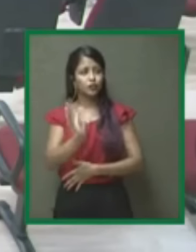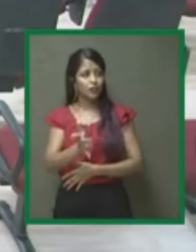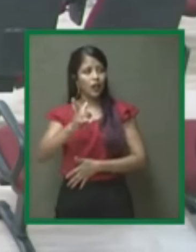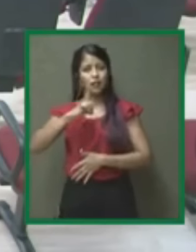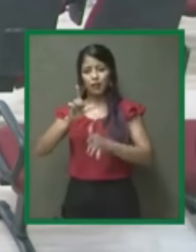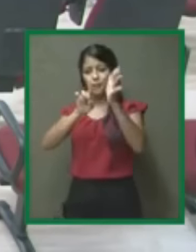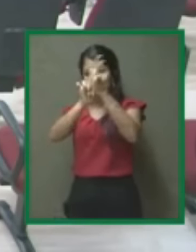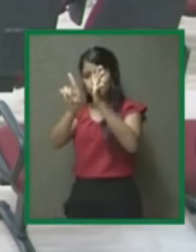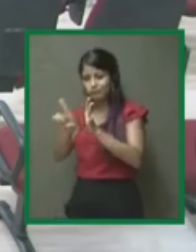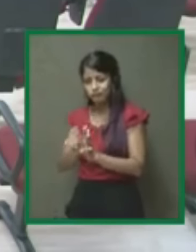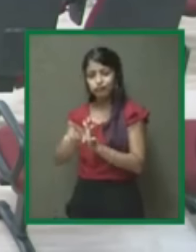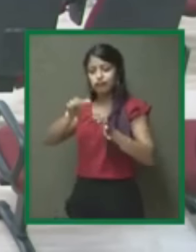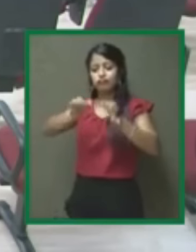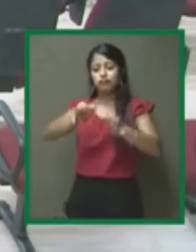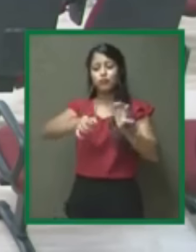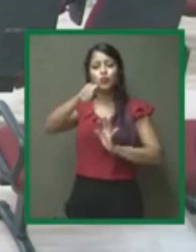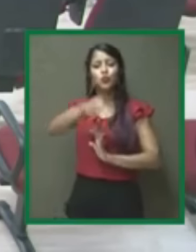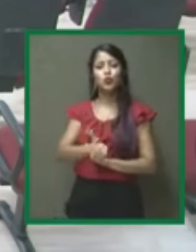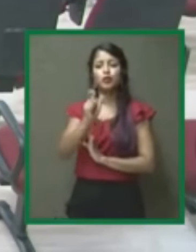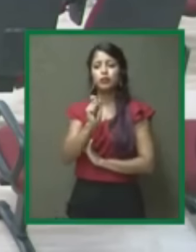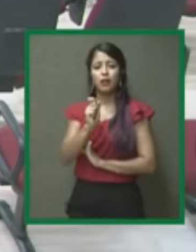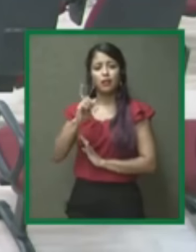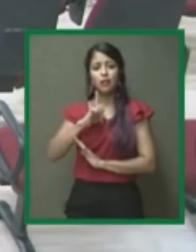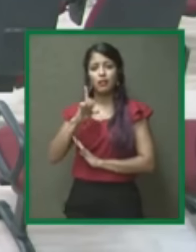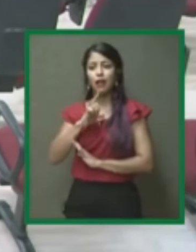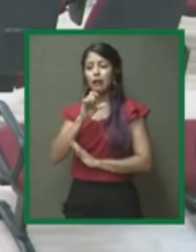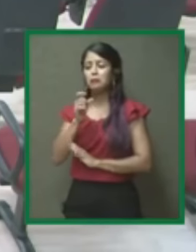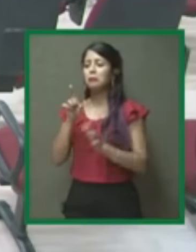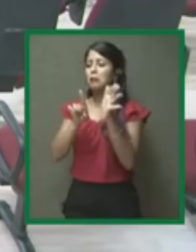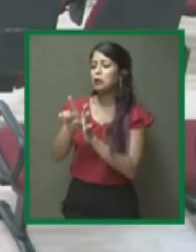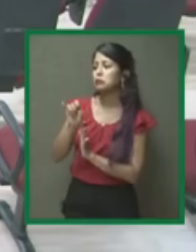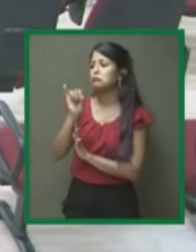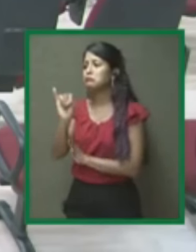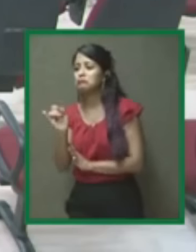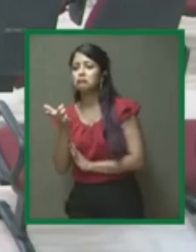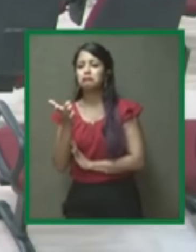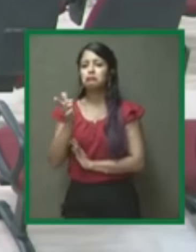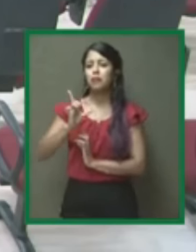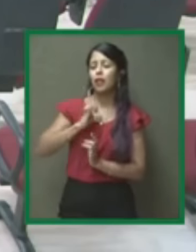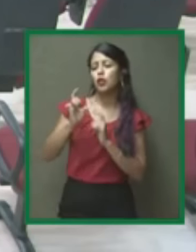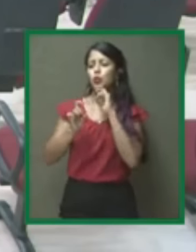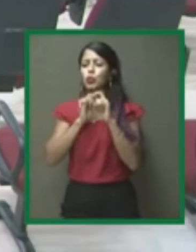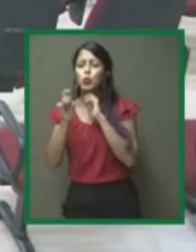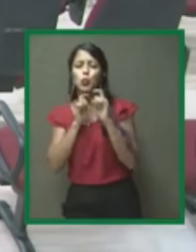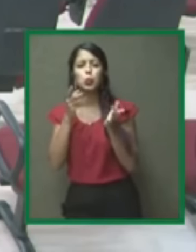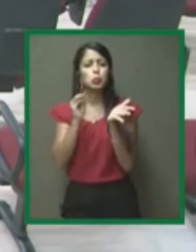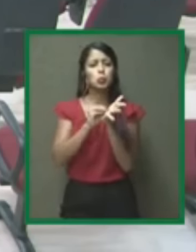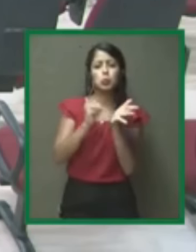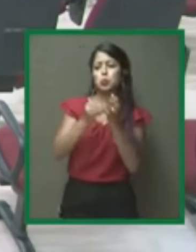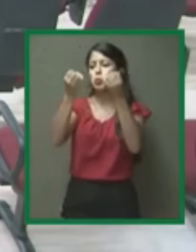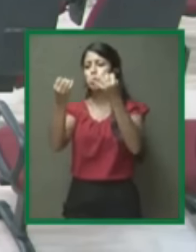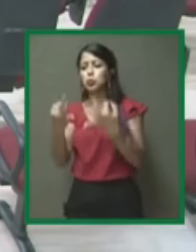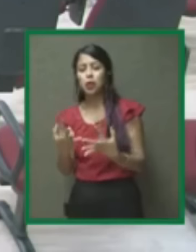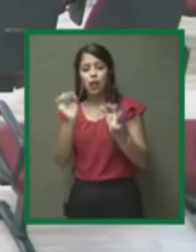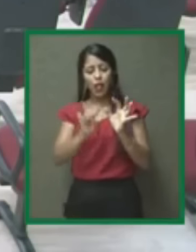ao interrogatório, o juiz indagará das partes se restou algum fato para ser esclarecido,